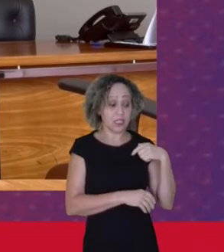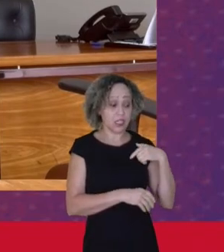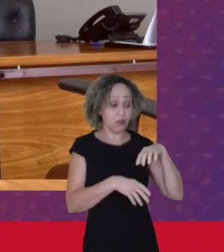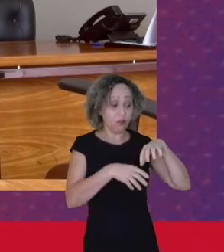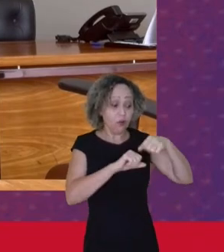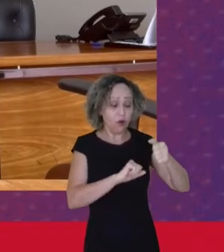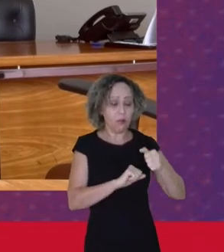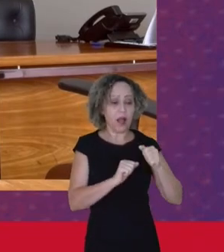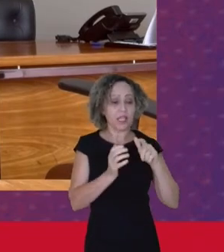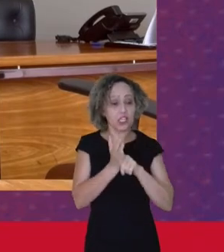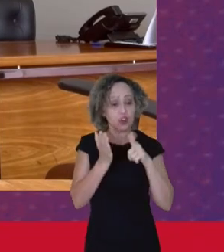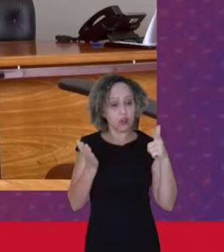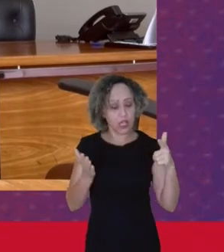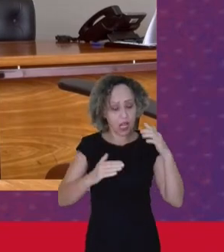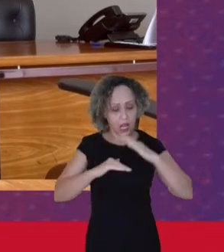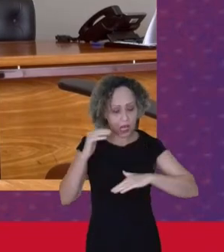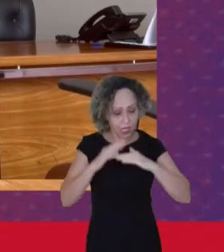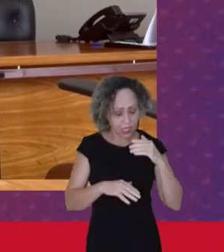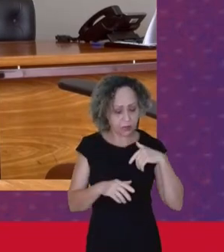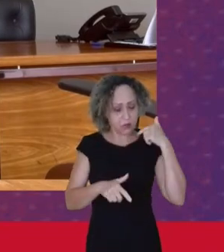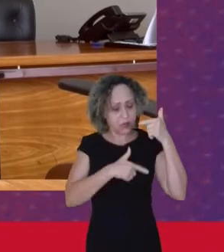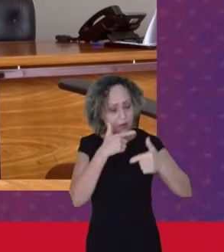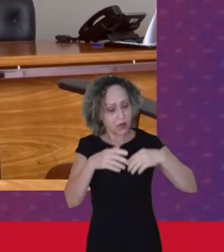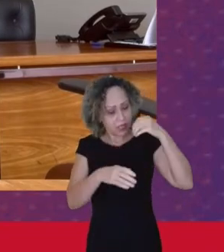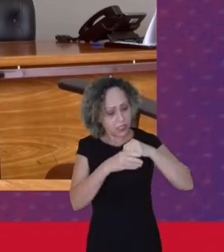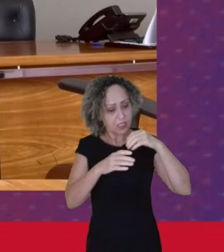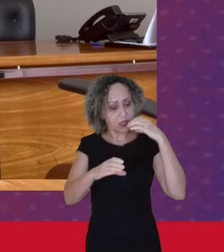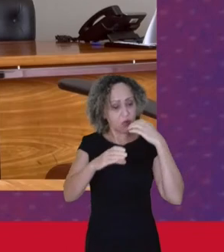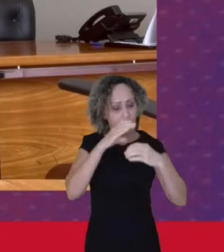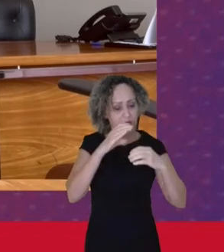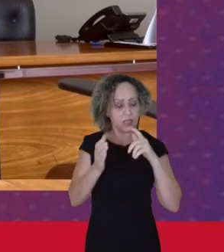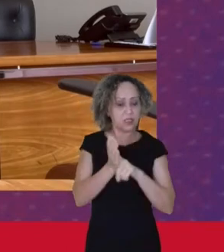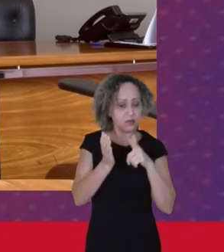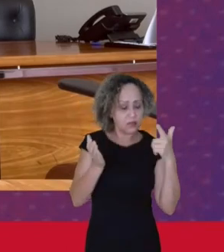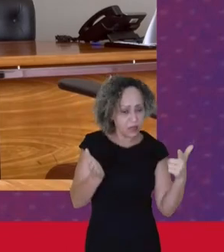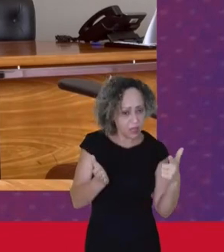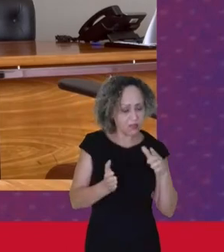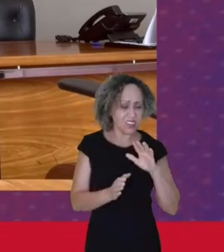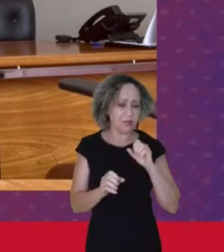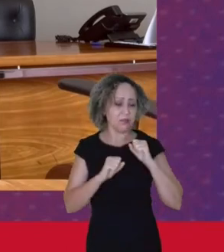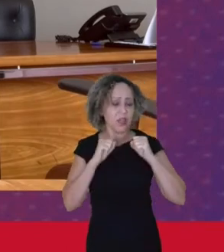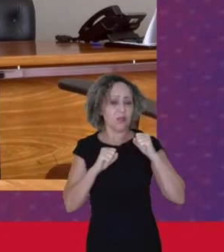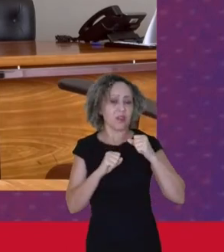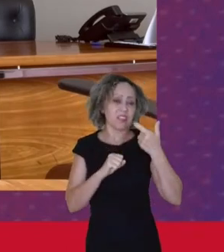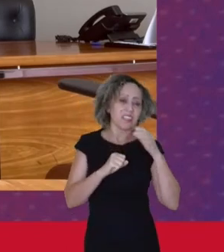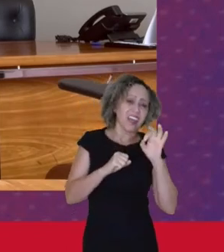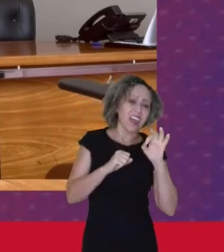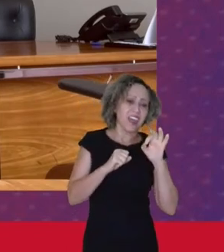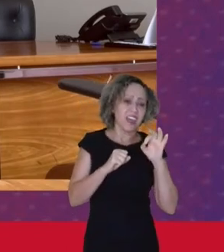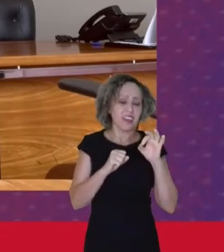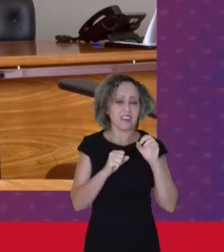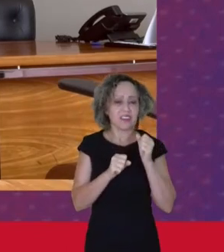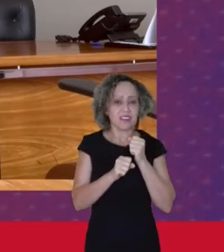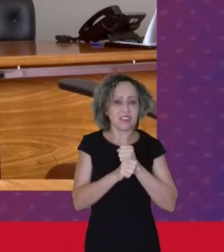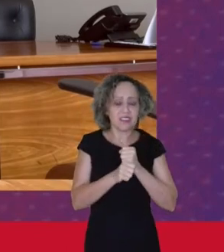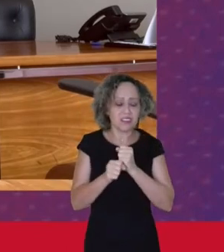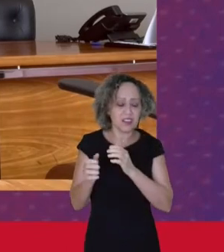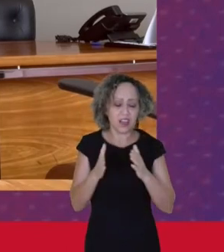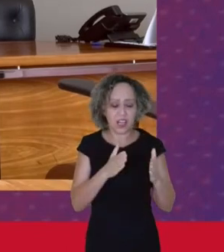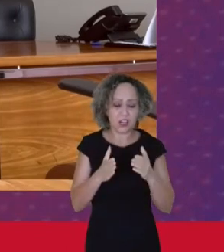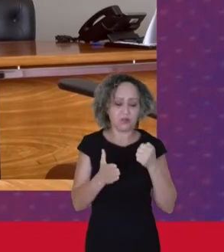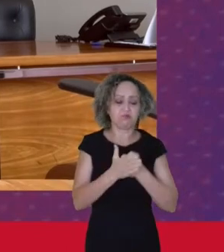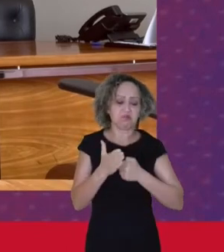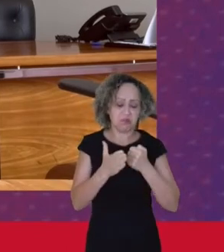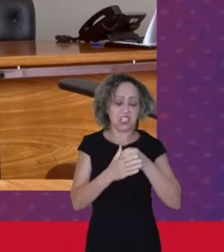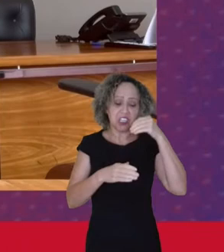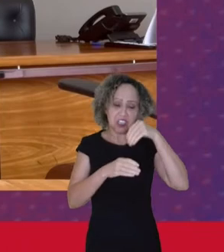na área da comunicação e milito há mais ou menos uns 10 anos. Fiquei muito feliz da ministra Ideli me